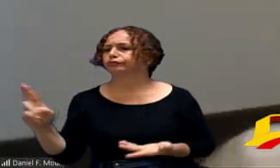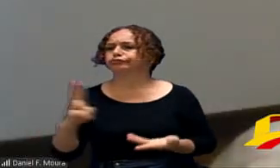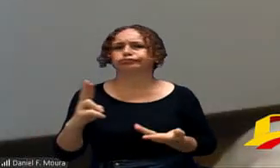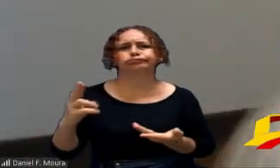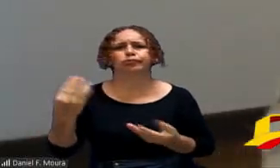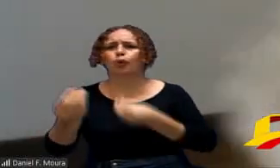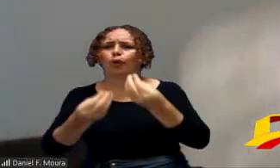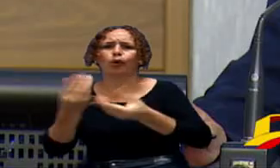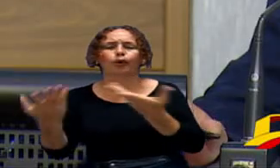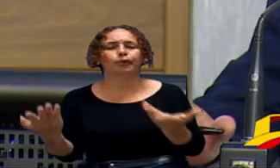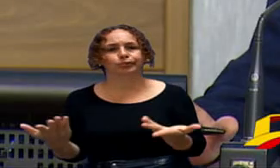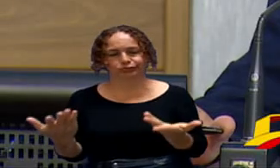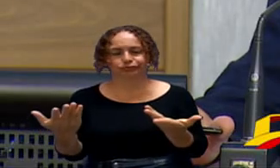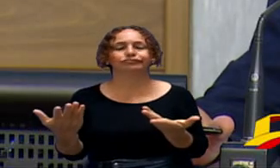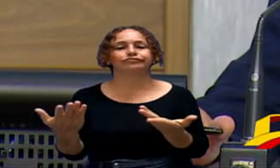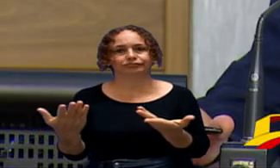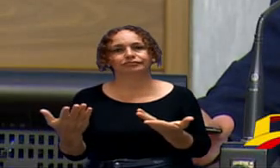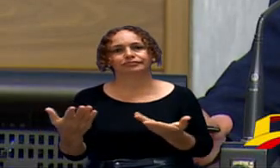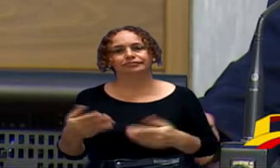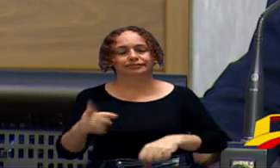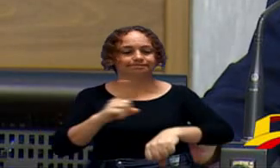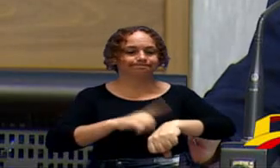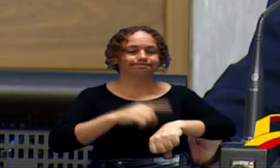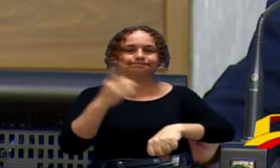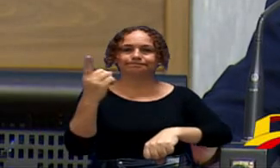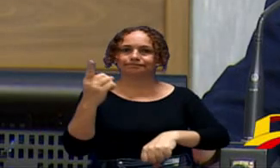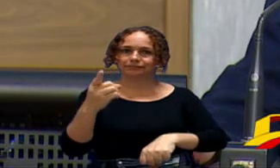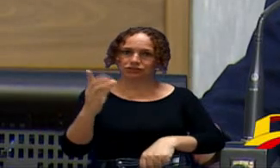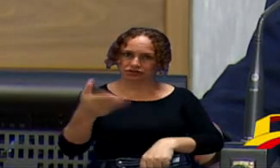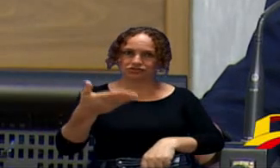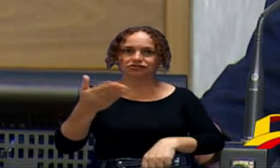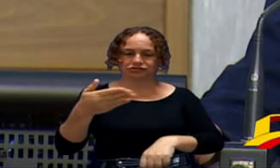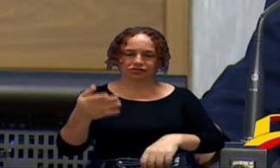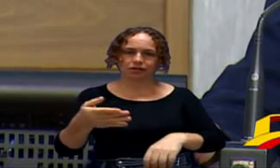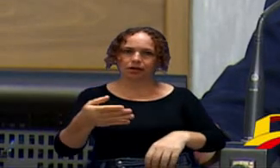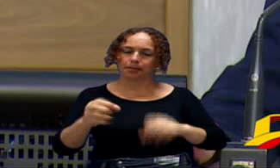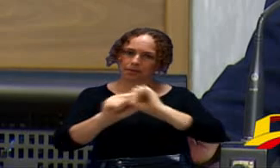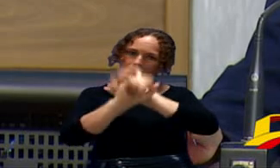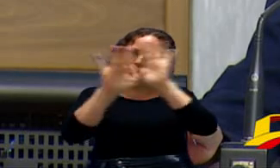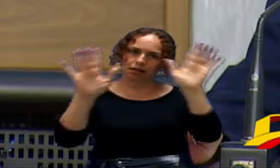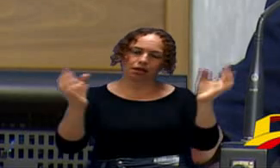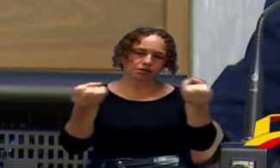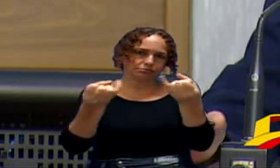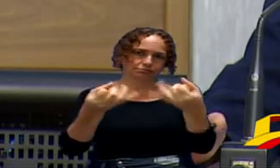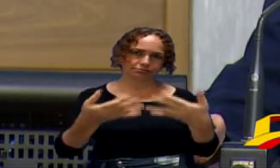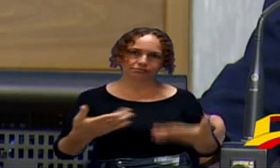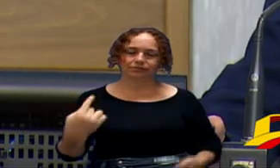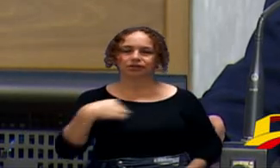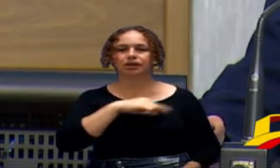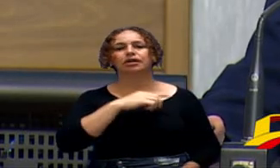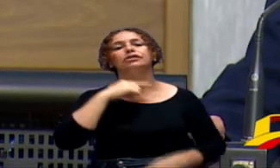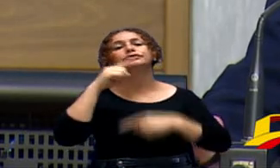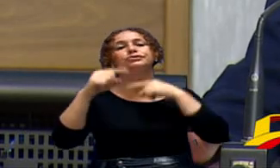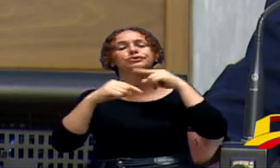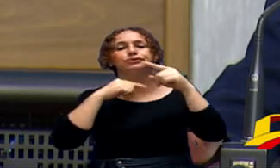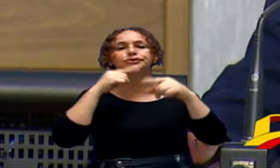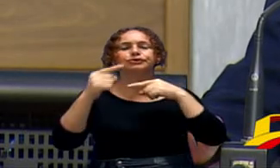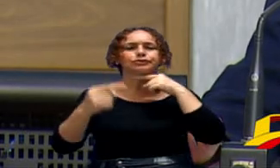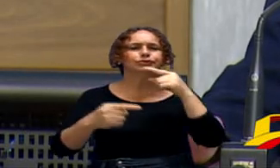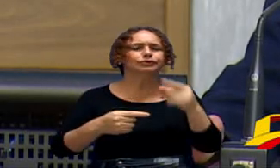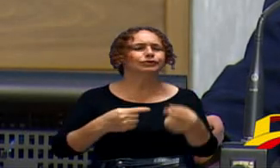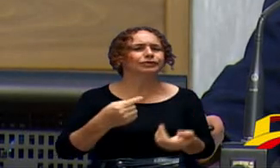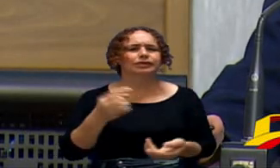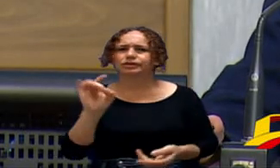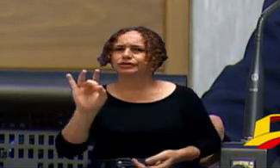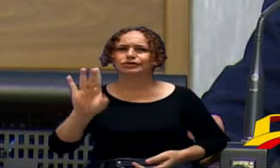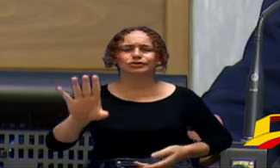depois, não foi feito nada. Daniel, já deu tempo para você esclarecer aí? Porque o que a gente estava na dúvida era a questão dessa cláusula